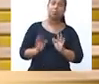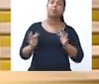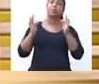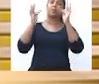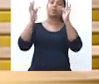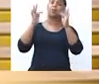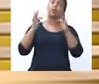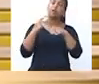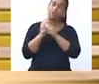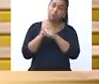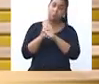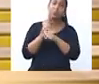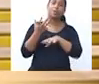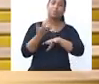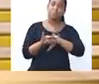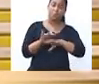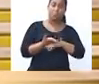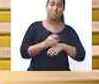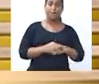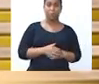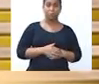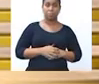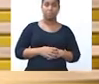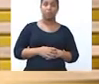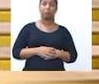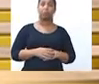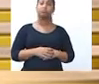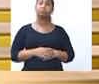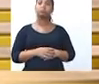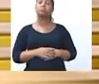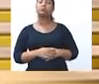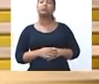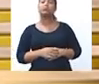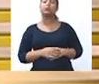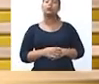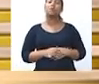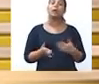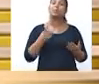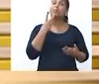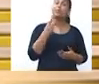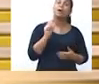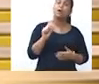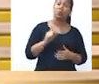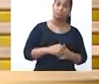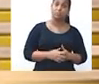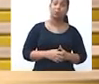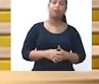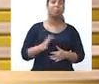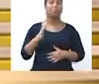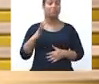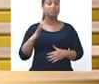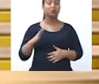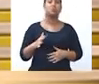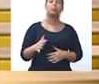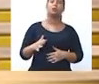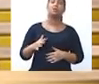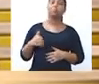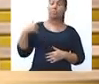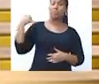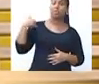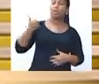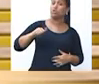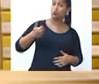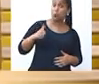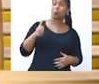Tecnologia, Engenharia e Matemática, né? Já tem essa sigla. Uhum. E aí ele fala o seguinte, que é mais ou menos até os 11